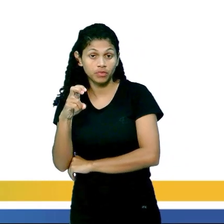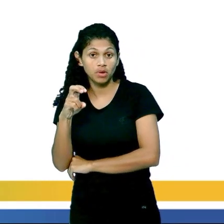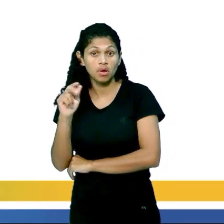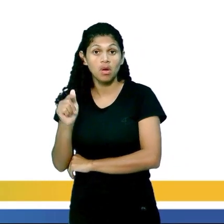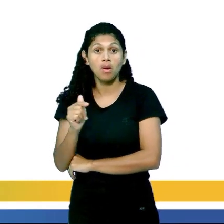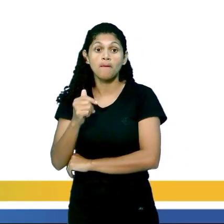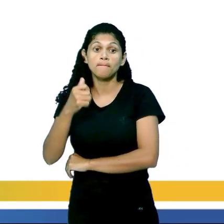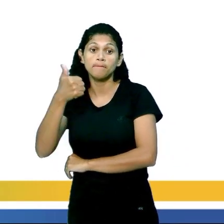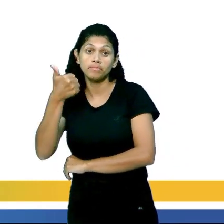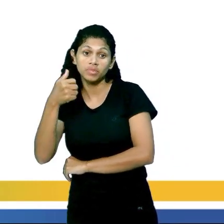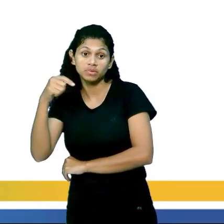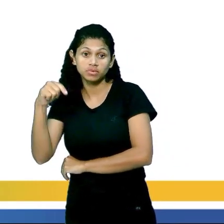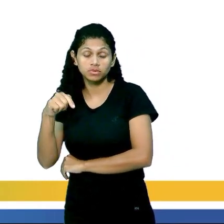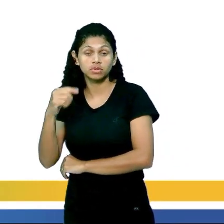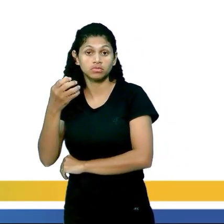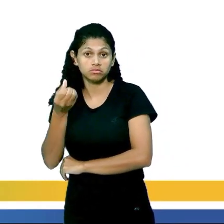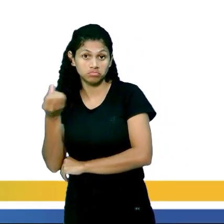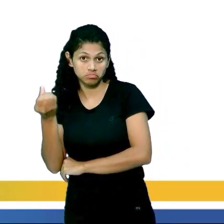1766,